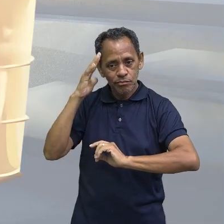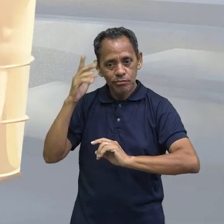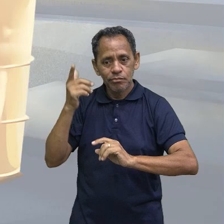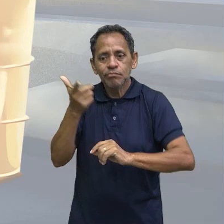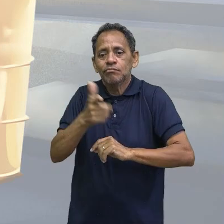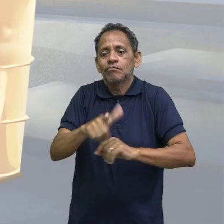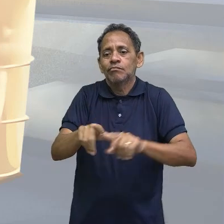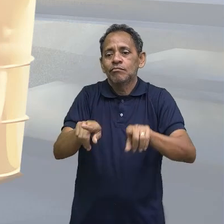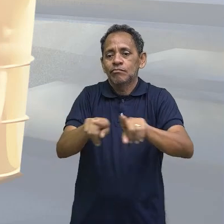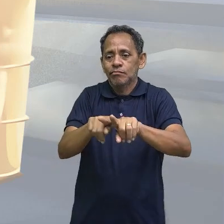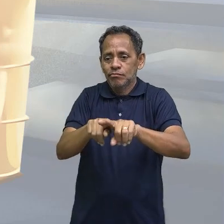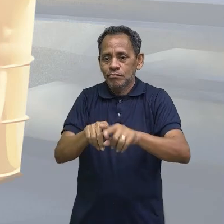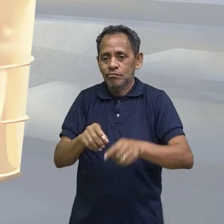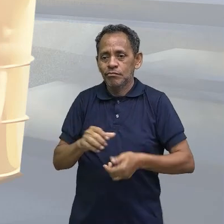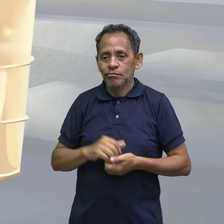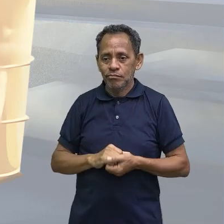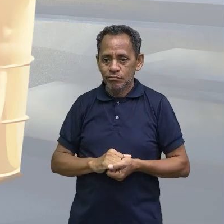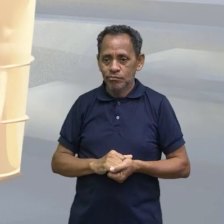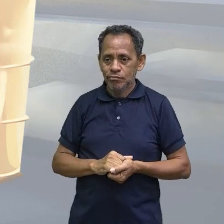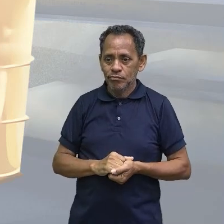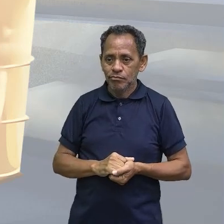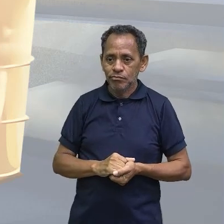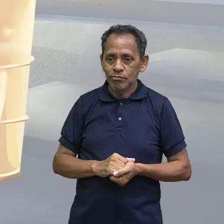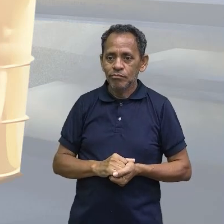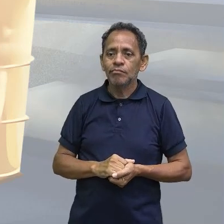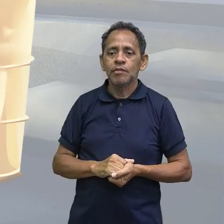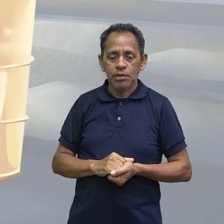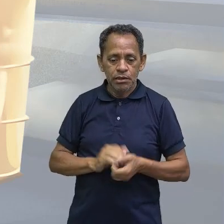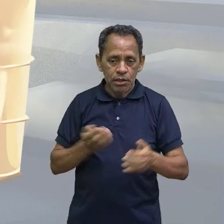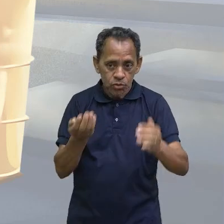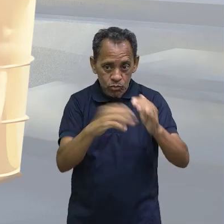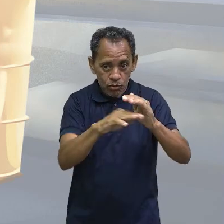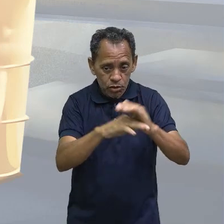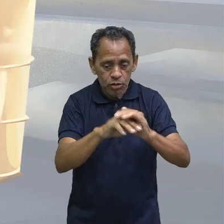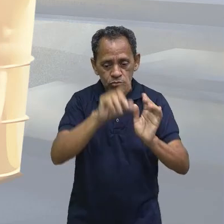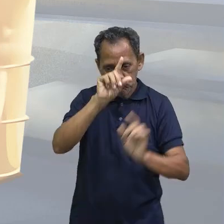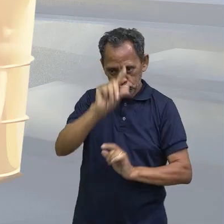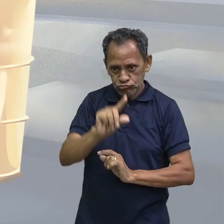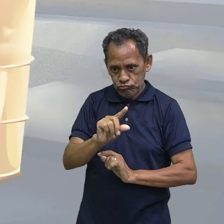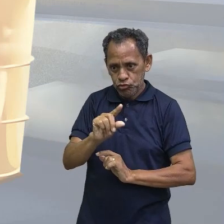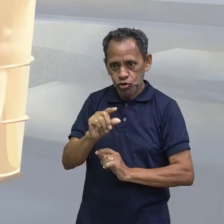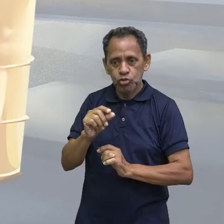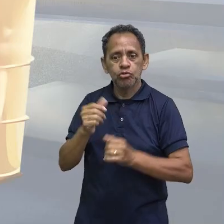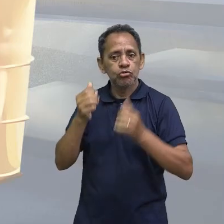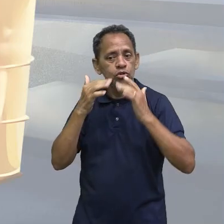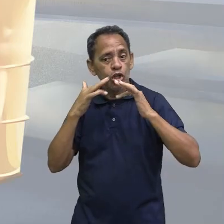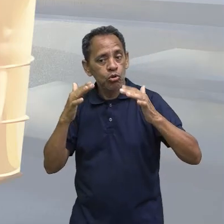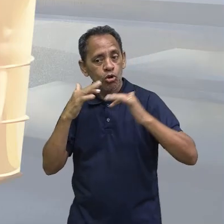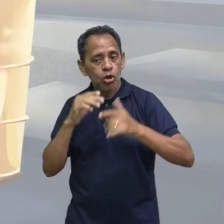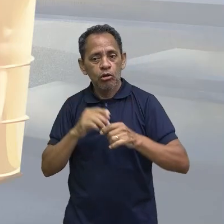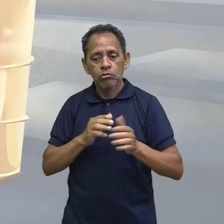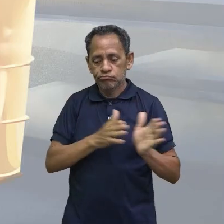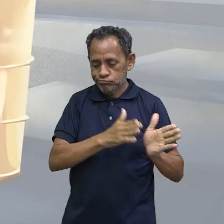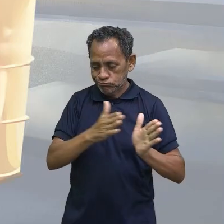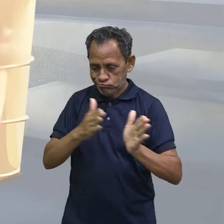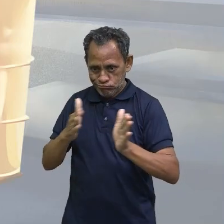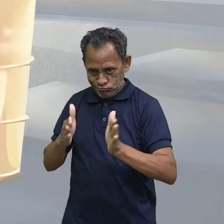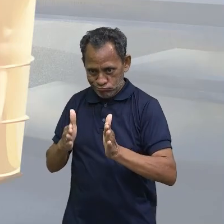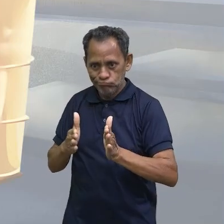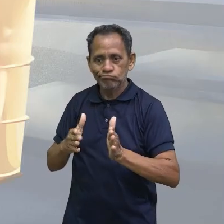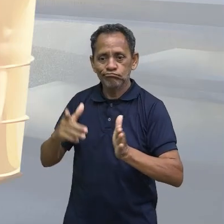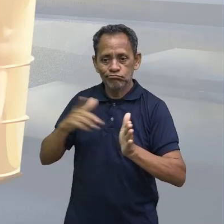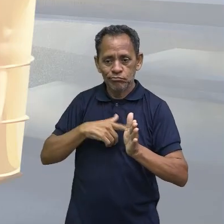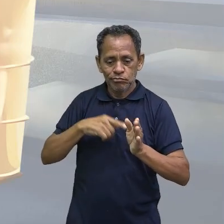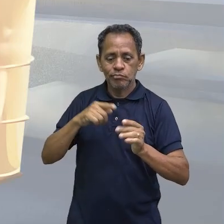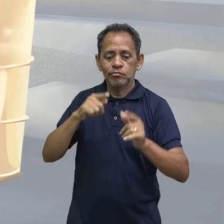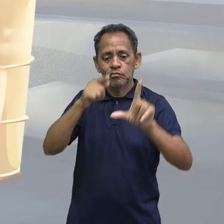a radioatividade do césio que está sendo armazenada, ela vem diminuindo naturalmente, como a gente observou com o tempo, e segue aquela curva